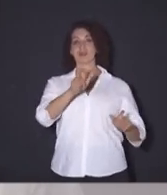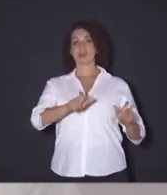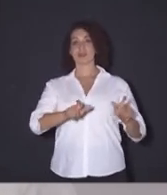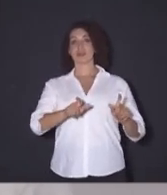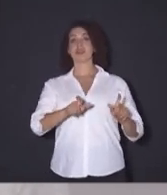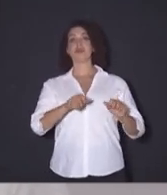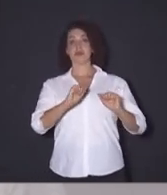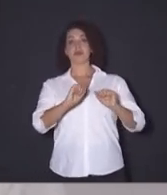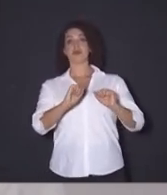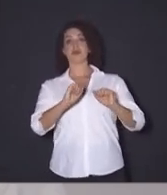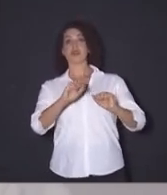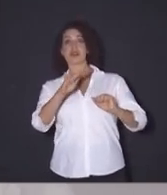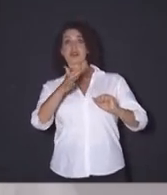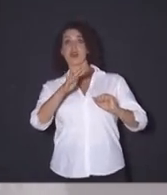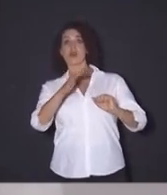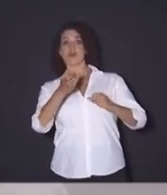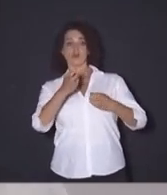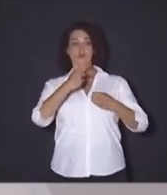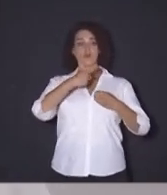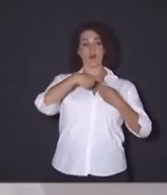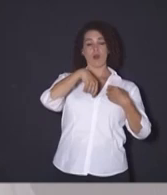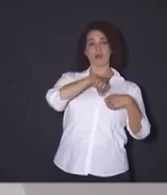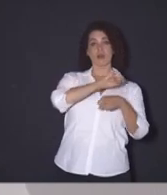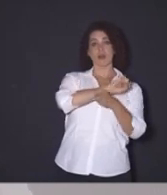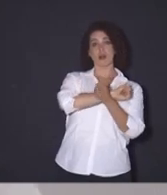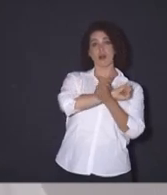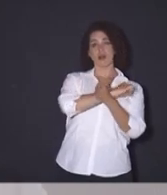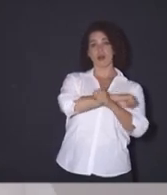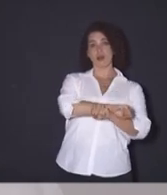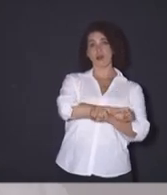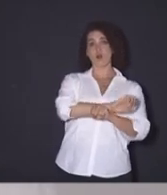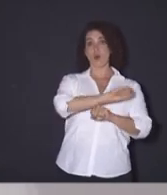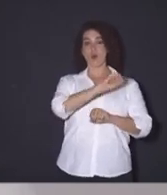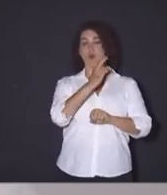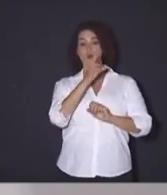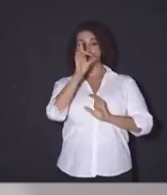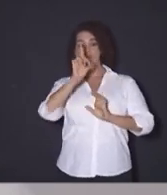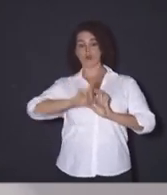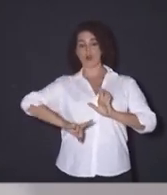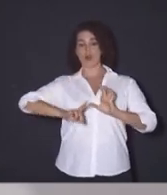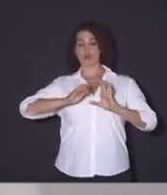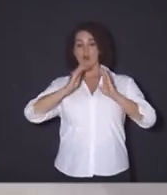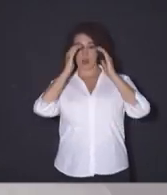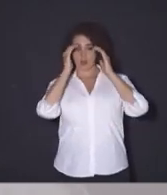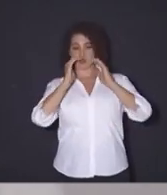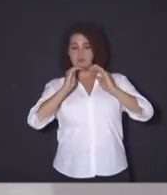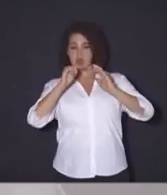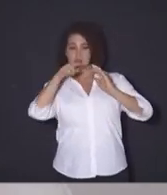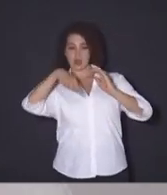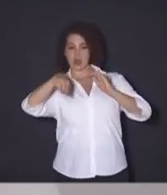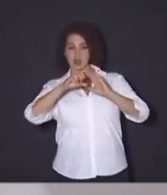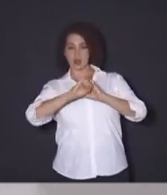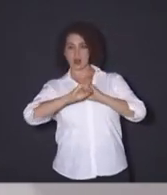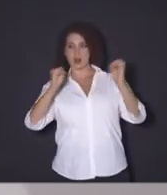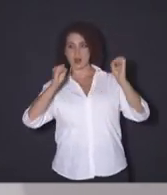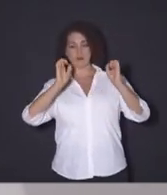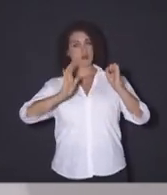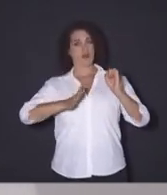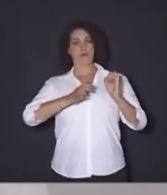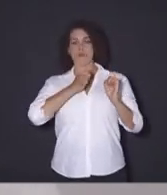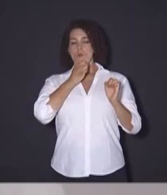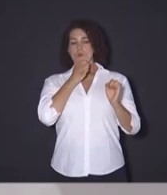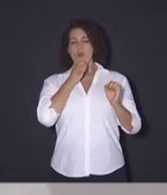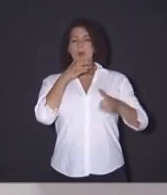à condição de escravidão ou mesmo não teve os seus direitos respeitados como libertos de fato seja na participação